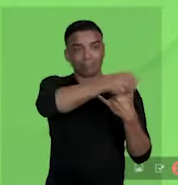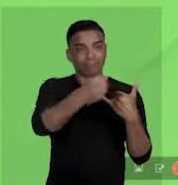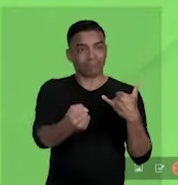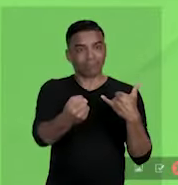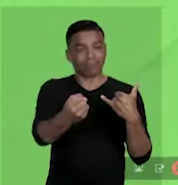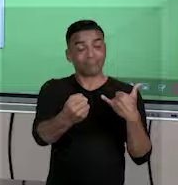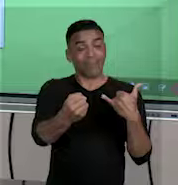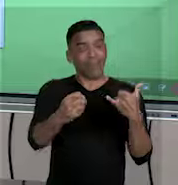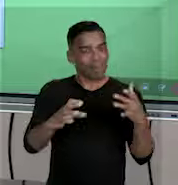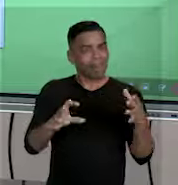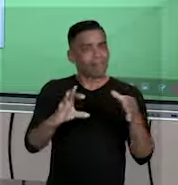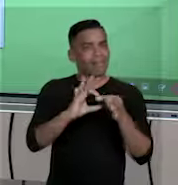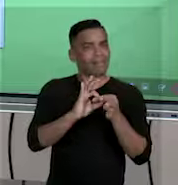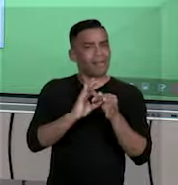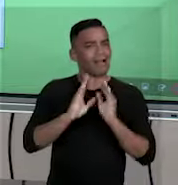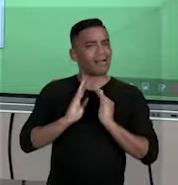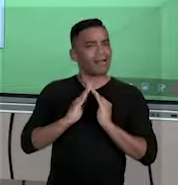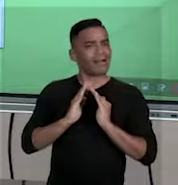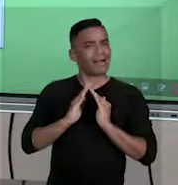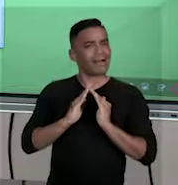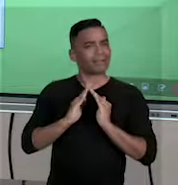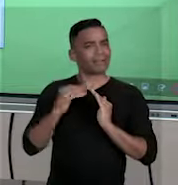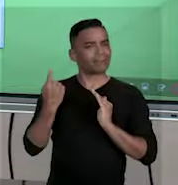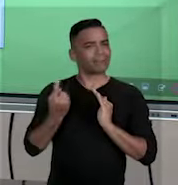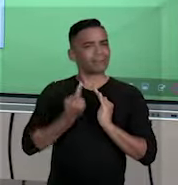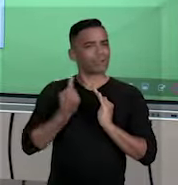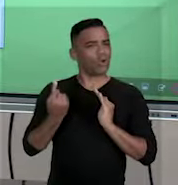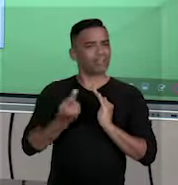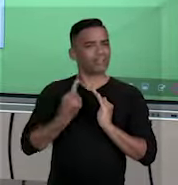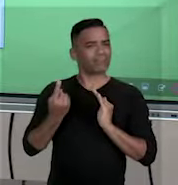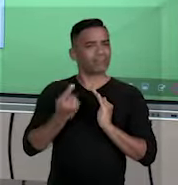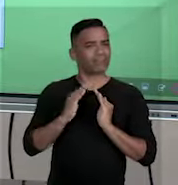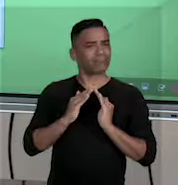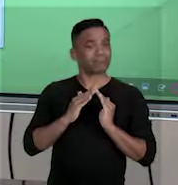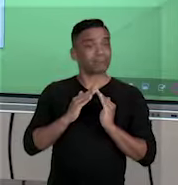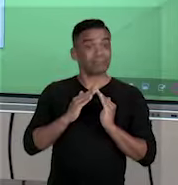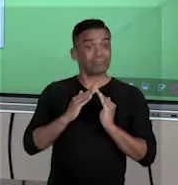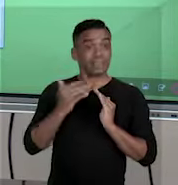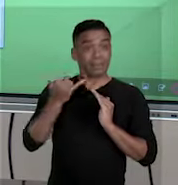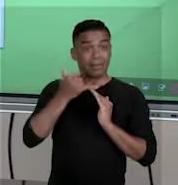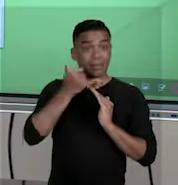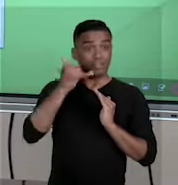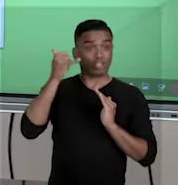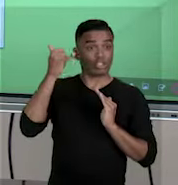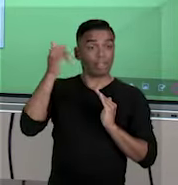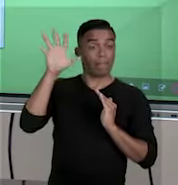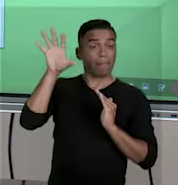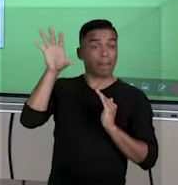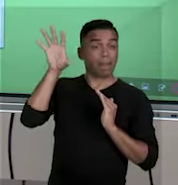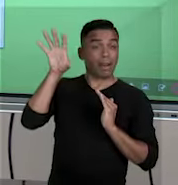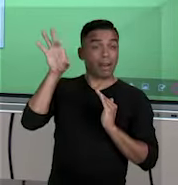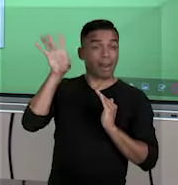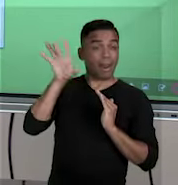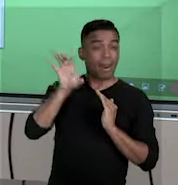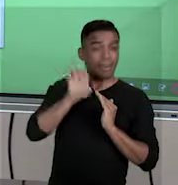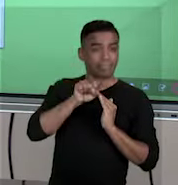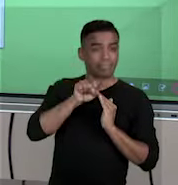e associar com a nossa residência, a gente tem a energia que chega lá das